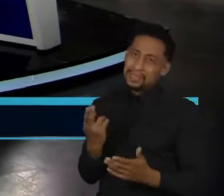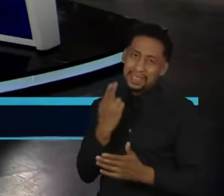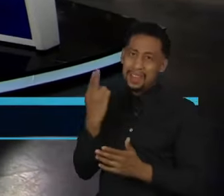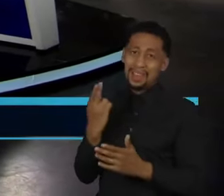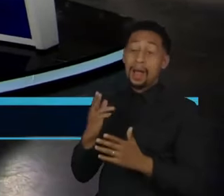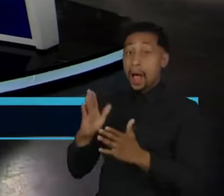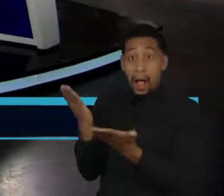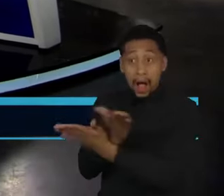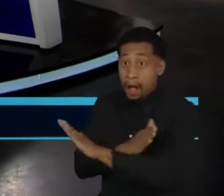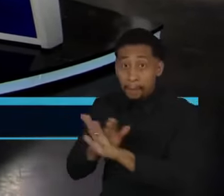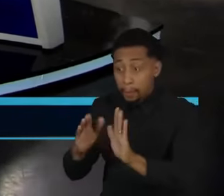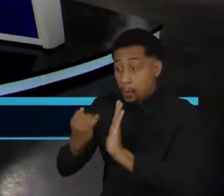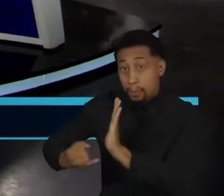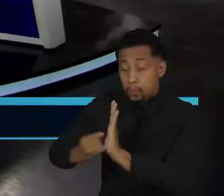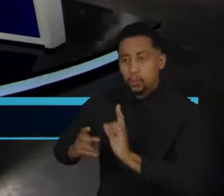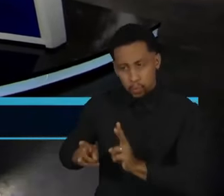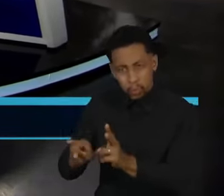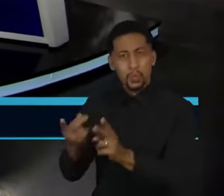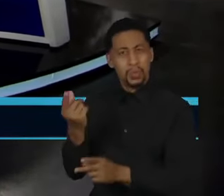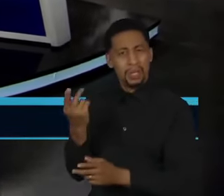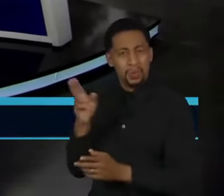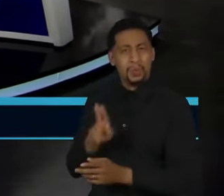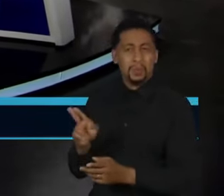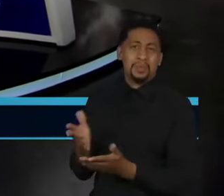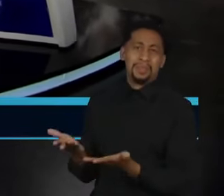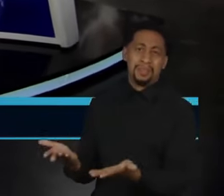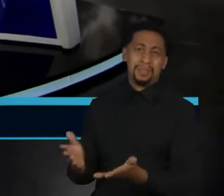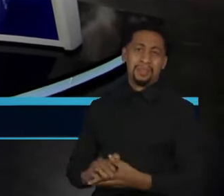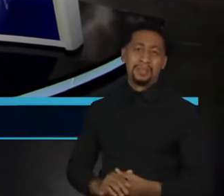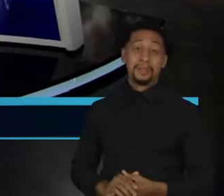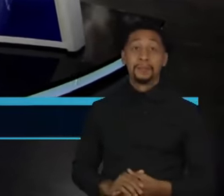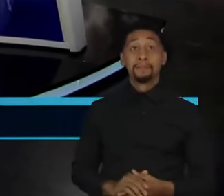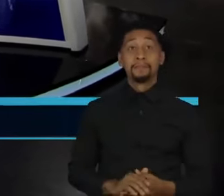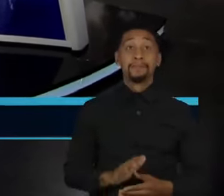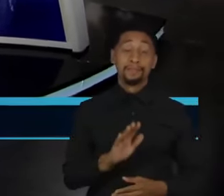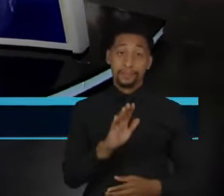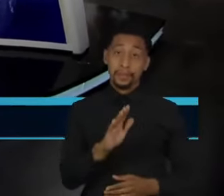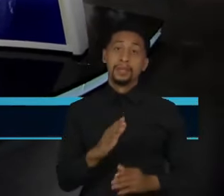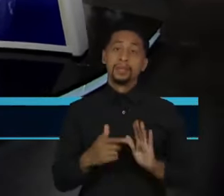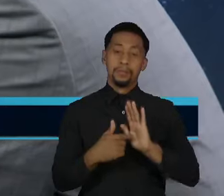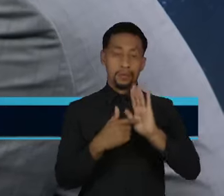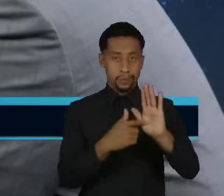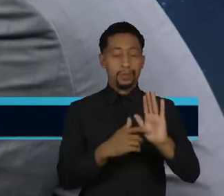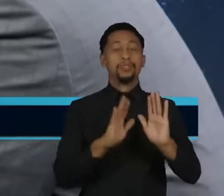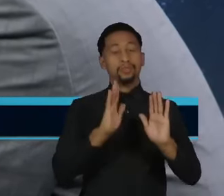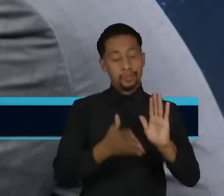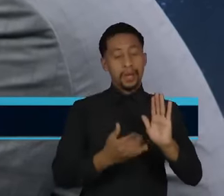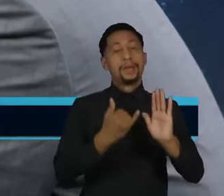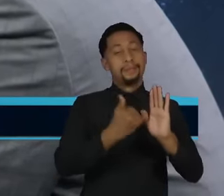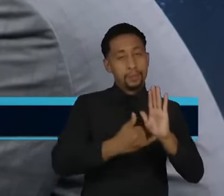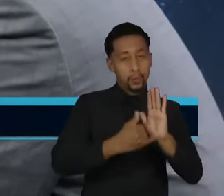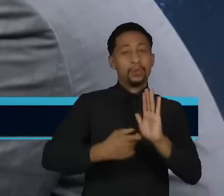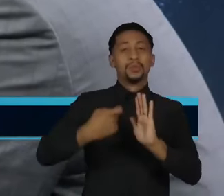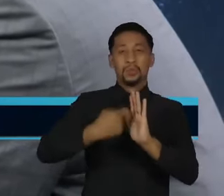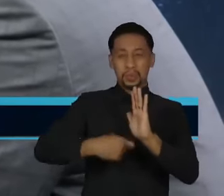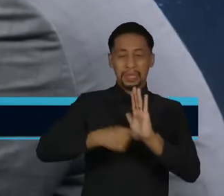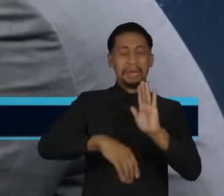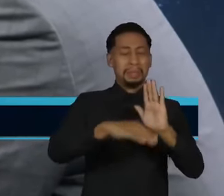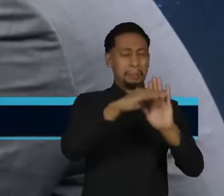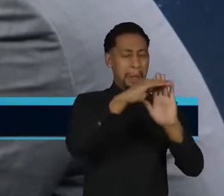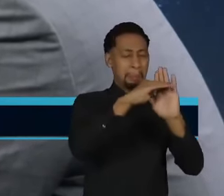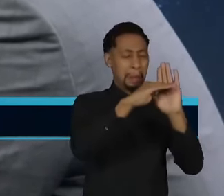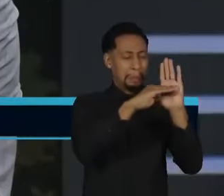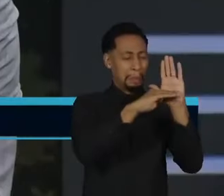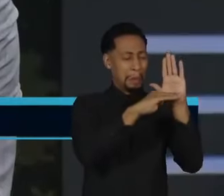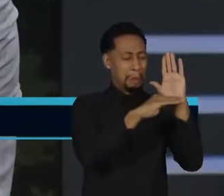João, há necessidade da volta do DPVAT? Há quem conteste dizendo que nós já temos impostos e taxas demais. Não,